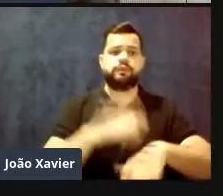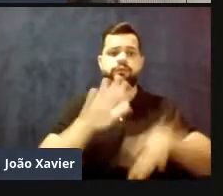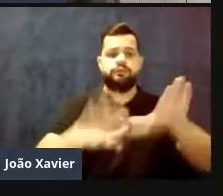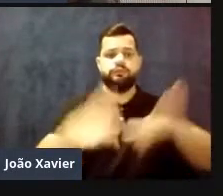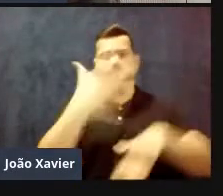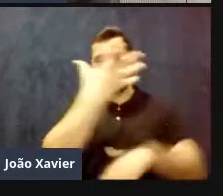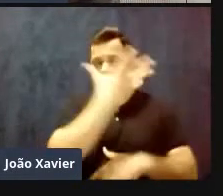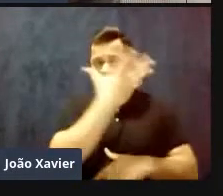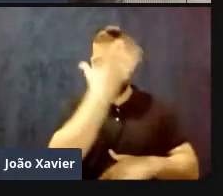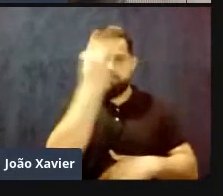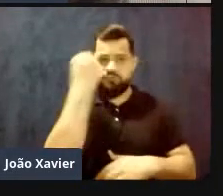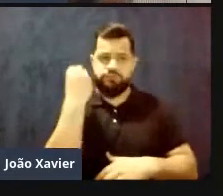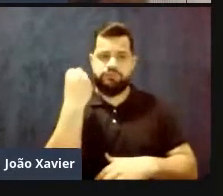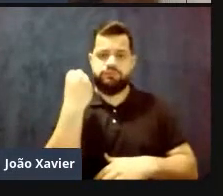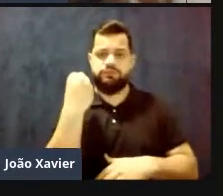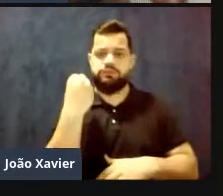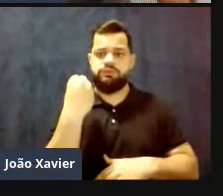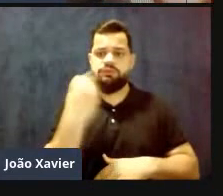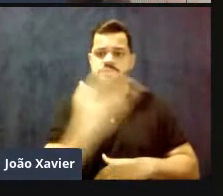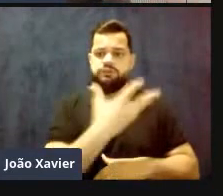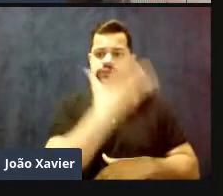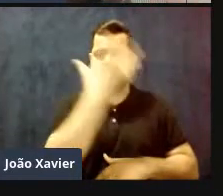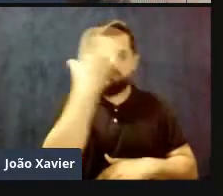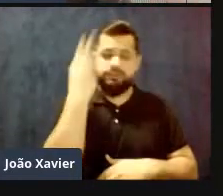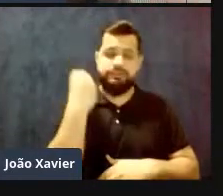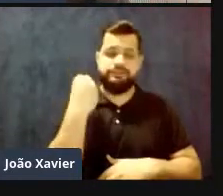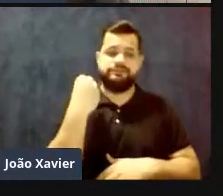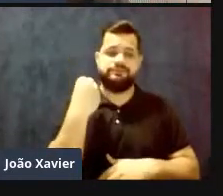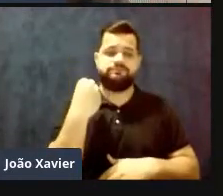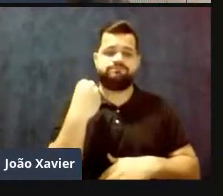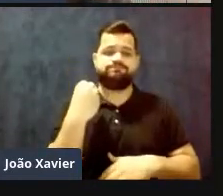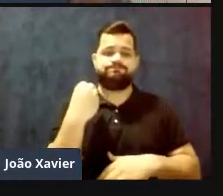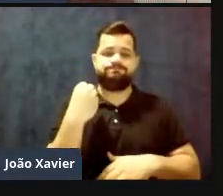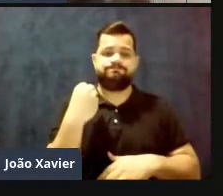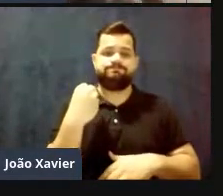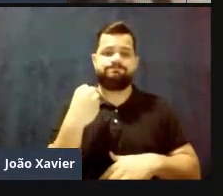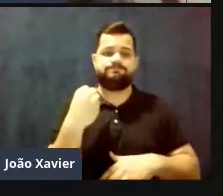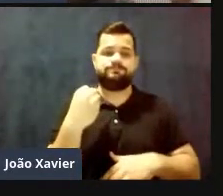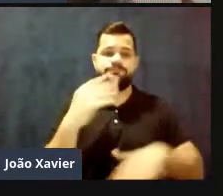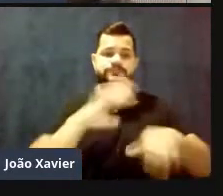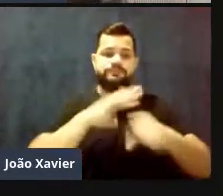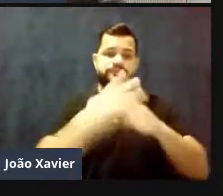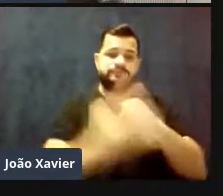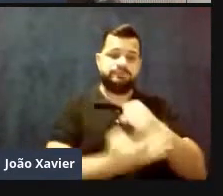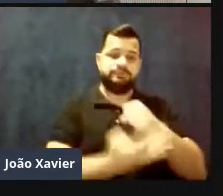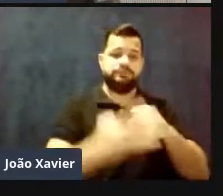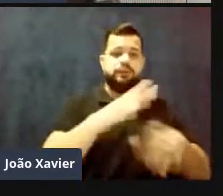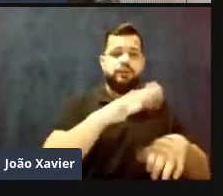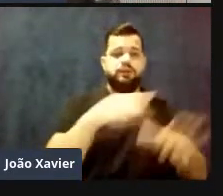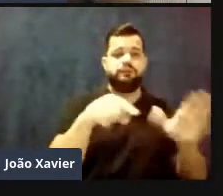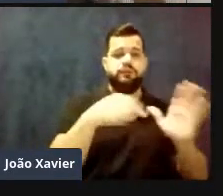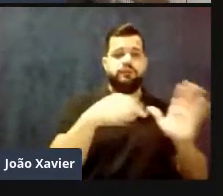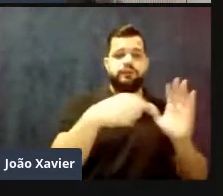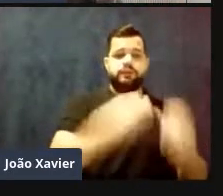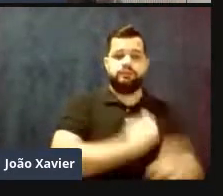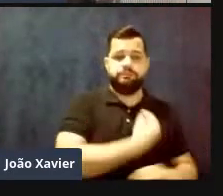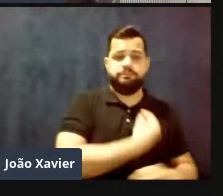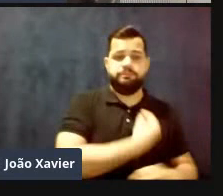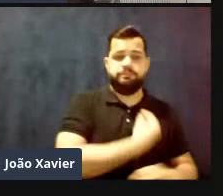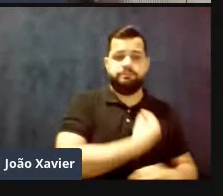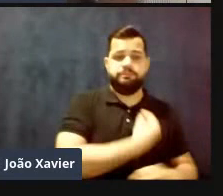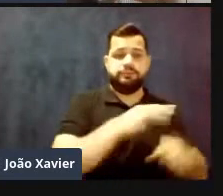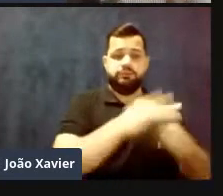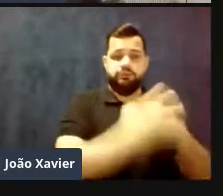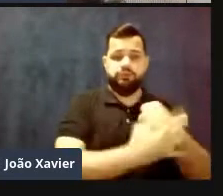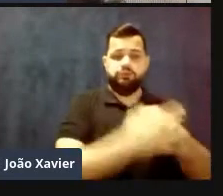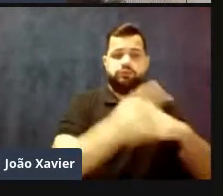UTI Covid, que você tem uma gama de pacientes, alguns negativados, outros em pico de fase de transmissão, e que você tem família, que